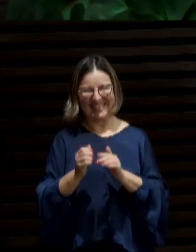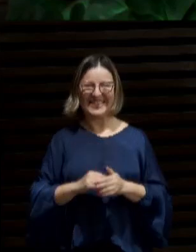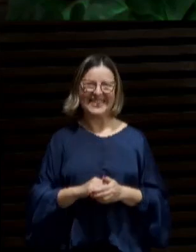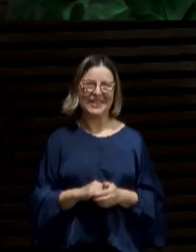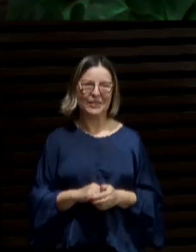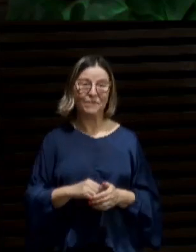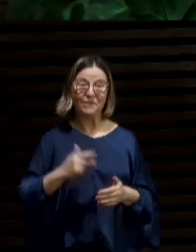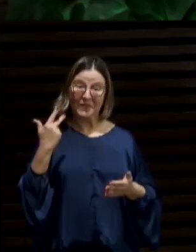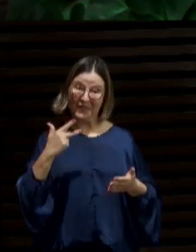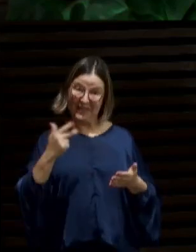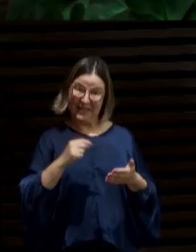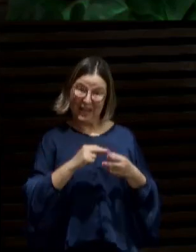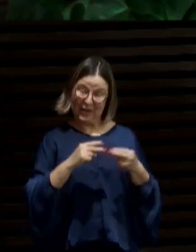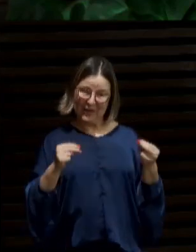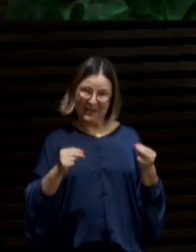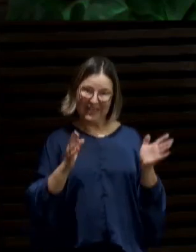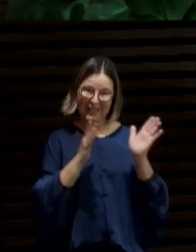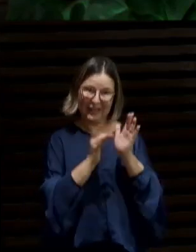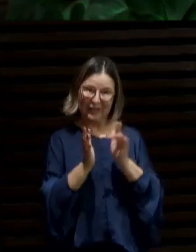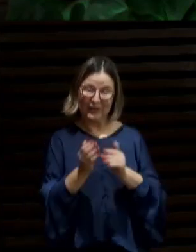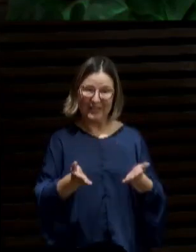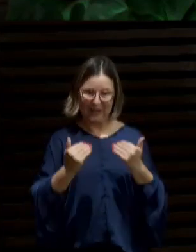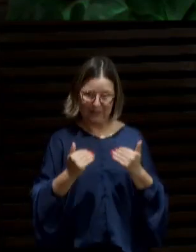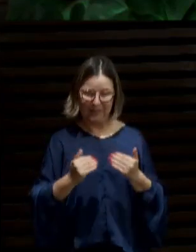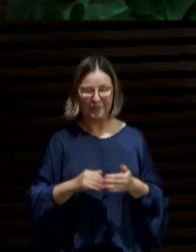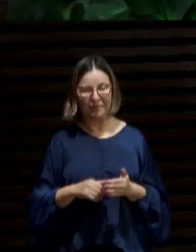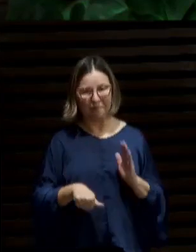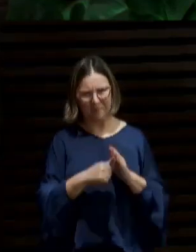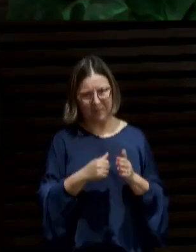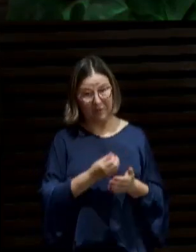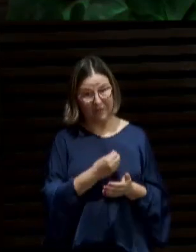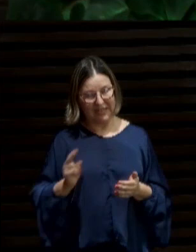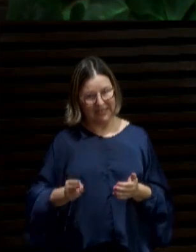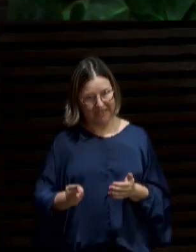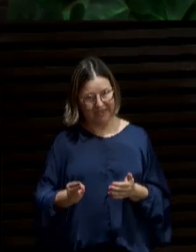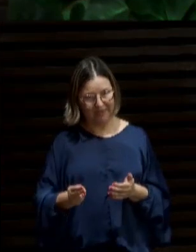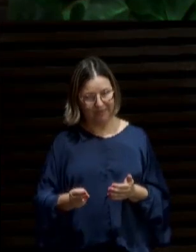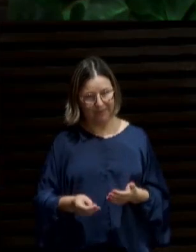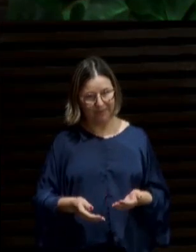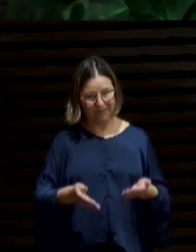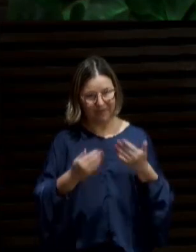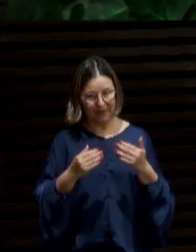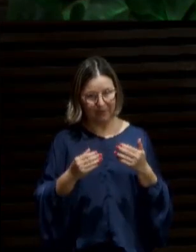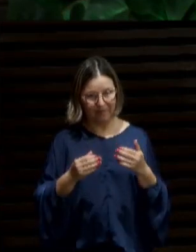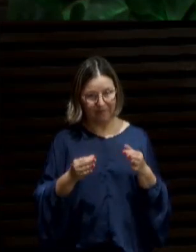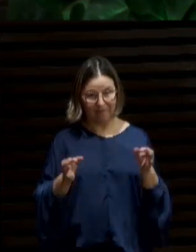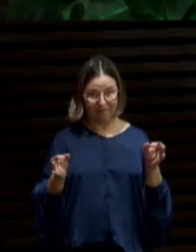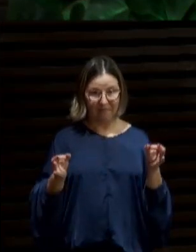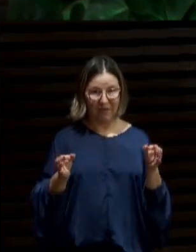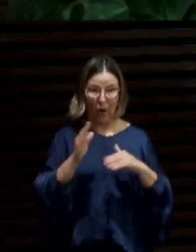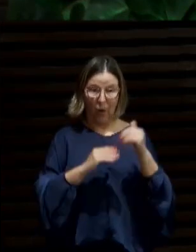Terceira coisa que Jesus nos deu. Ele deu a vida eterna, ele deu a consumação da obra que o Pai lhe deu